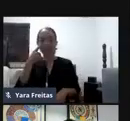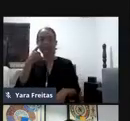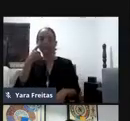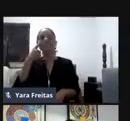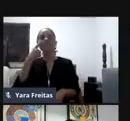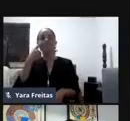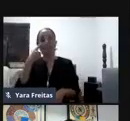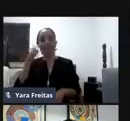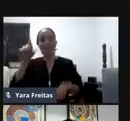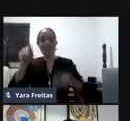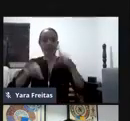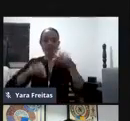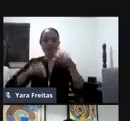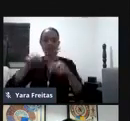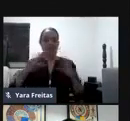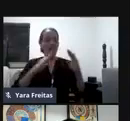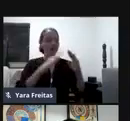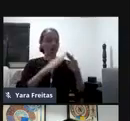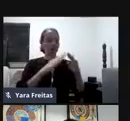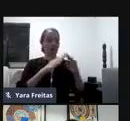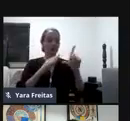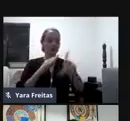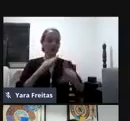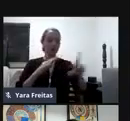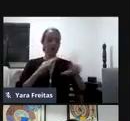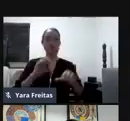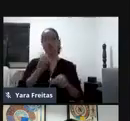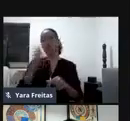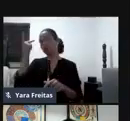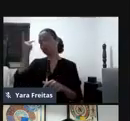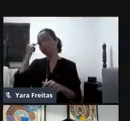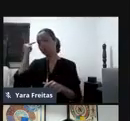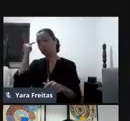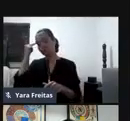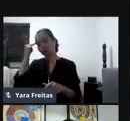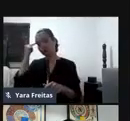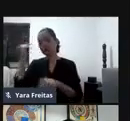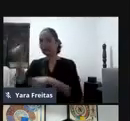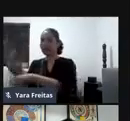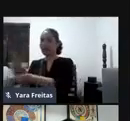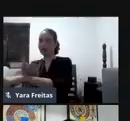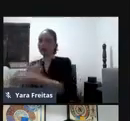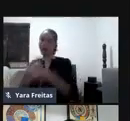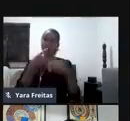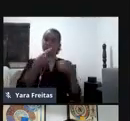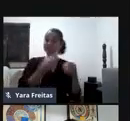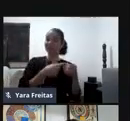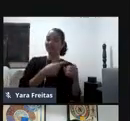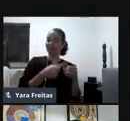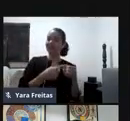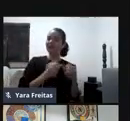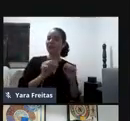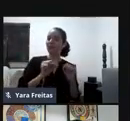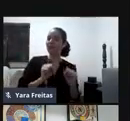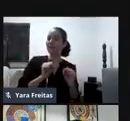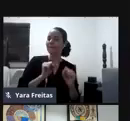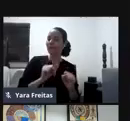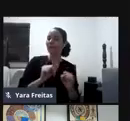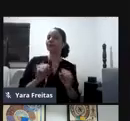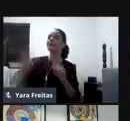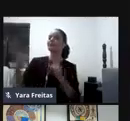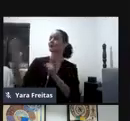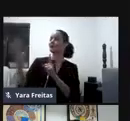entre morar em Londrina ou em São Paulo, no campo ou na cidade, poderia influenciar no